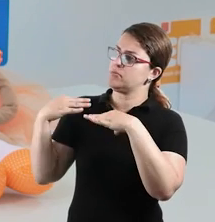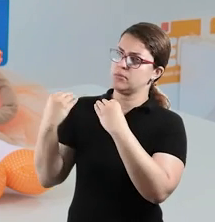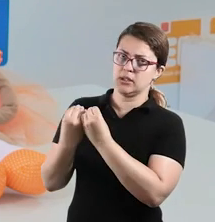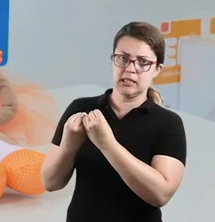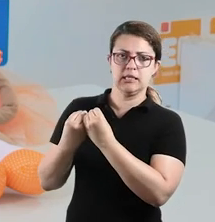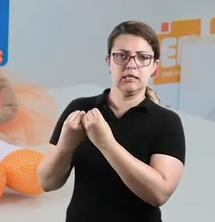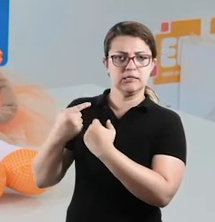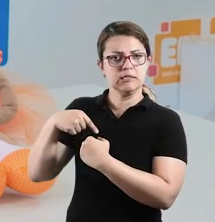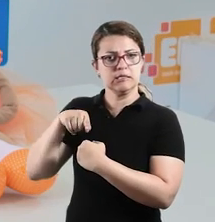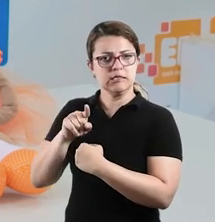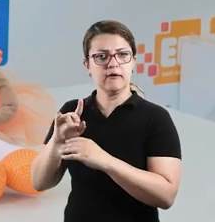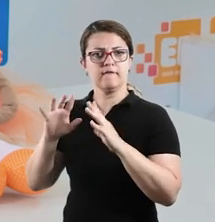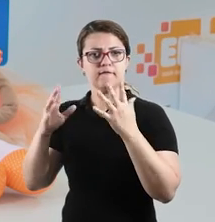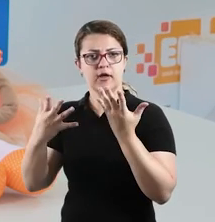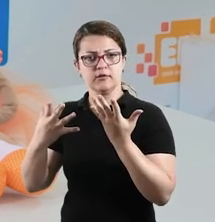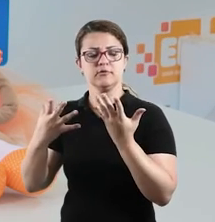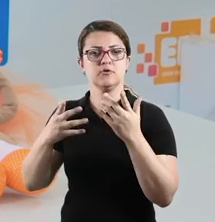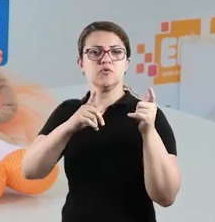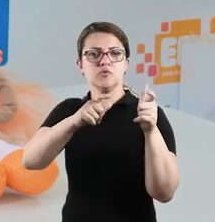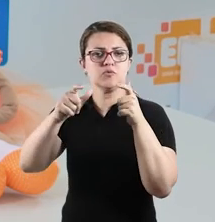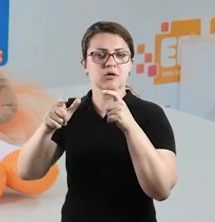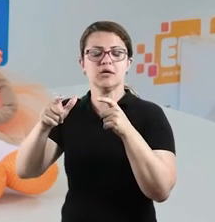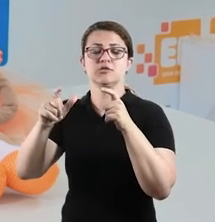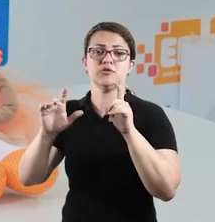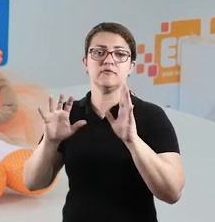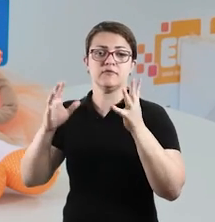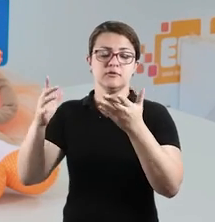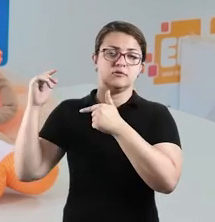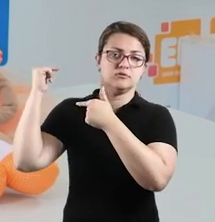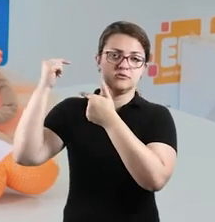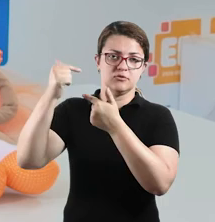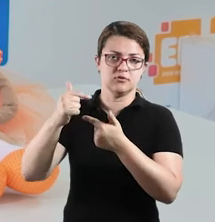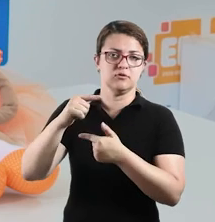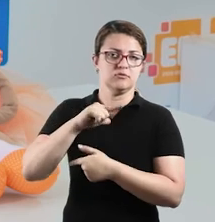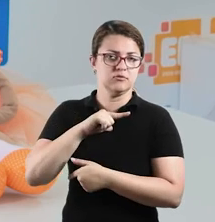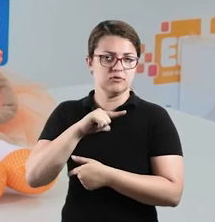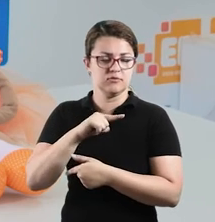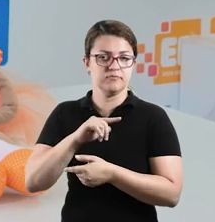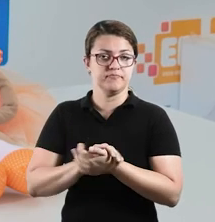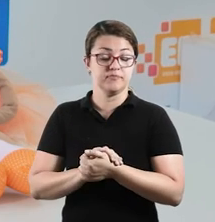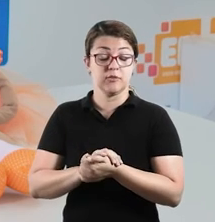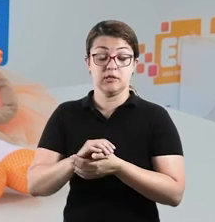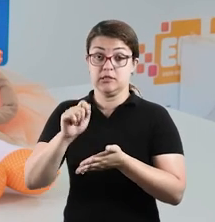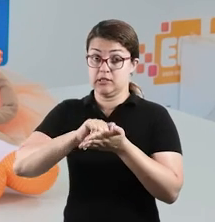você gostava? Faça esse relato no seu caderno e mande para sua professora, tá bom?